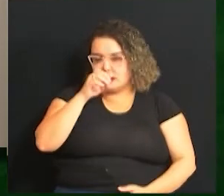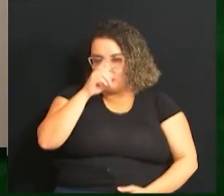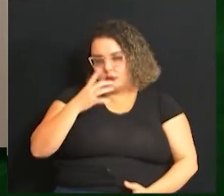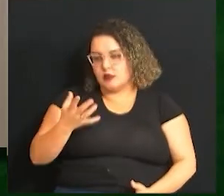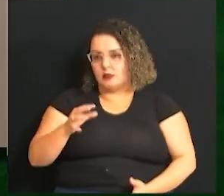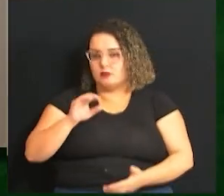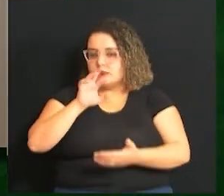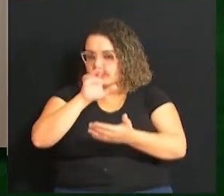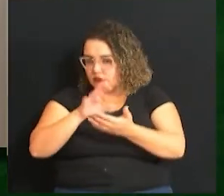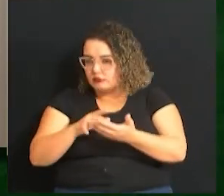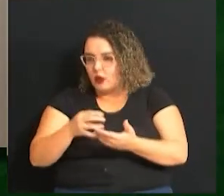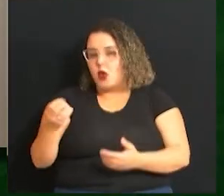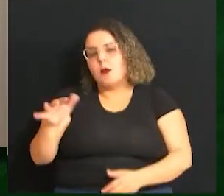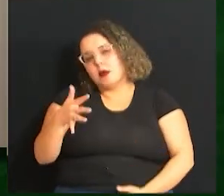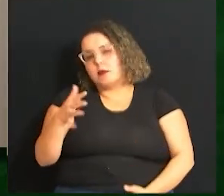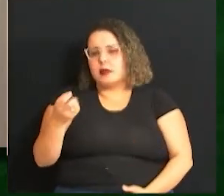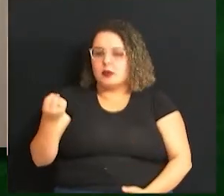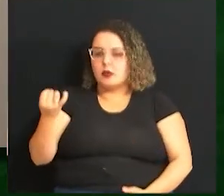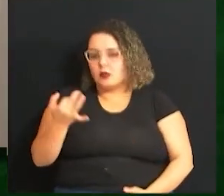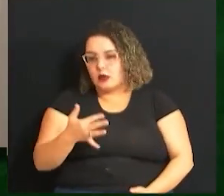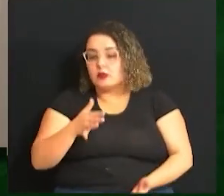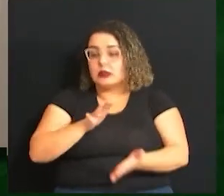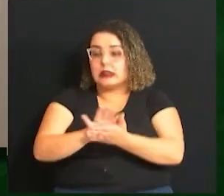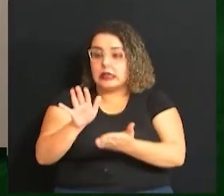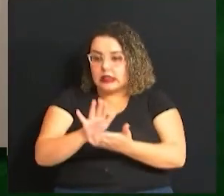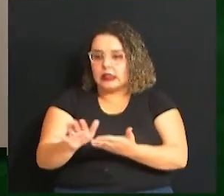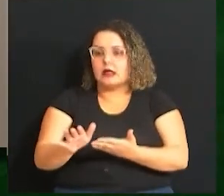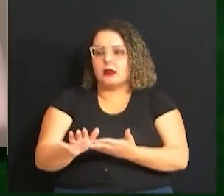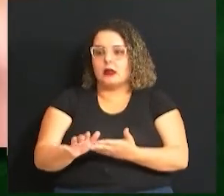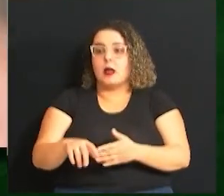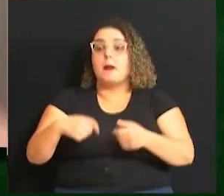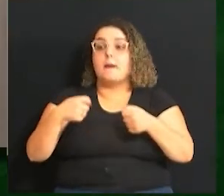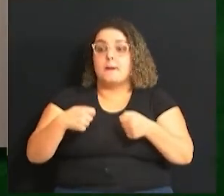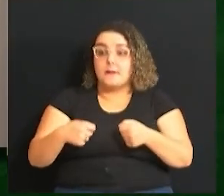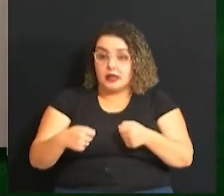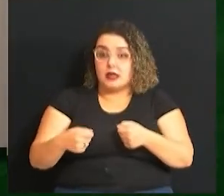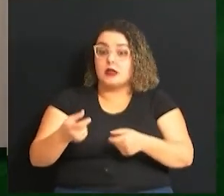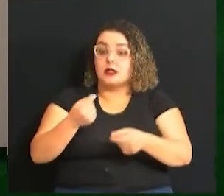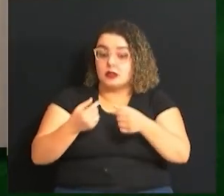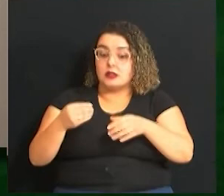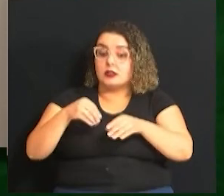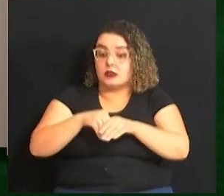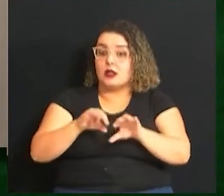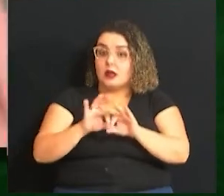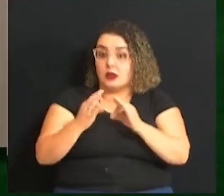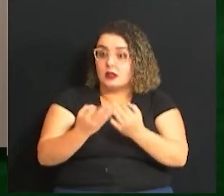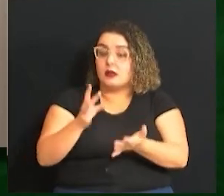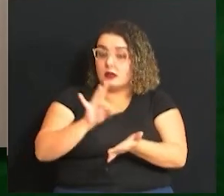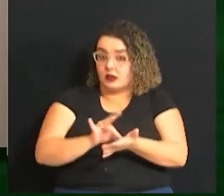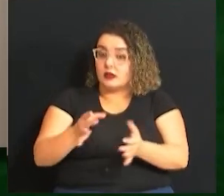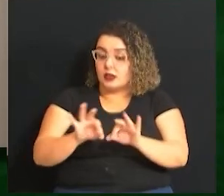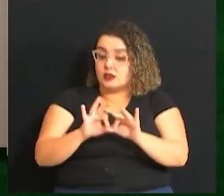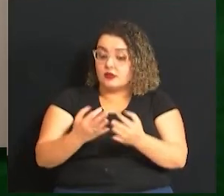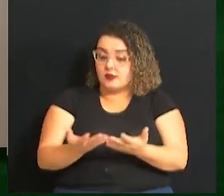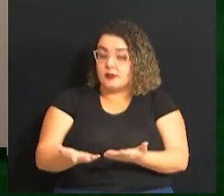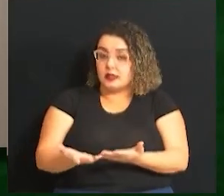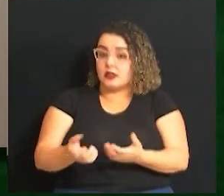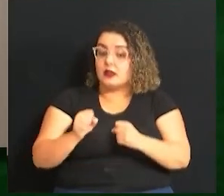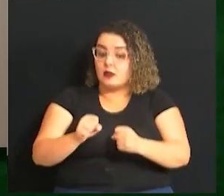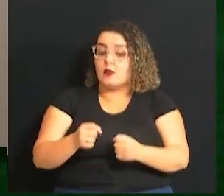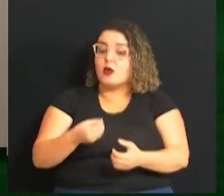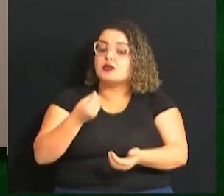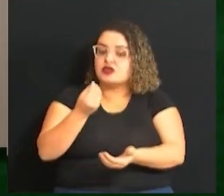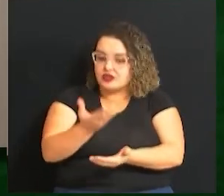final de semana, você coloca na ponta do lápis mais ou menos quanto vocês gastam. Isso tem que caber no orçamento da família, na realidade da família,